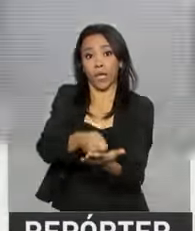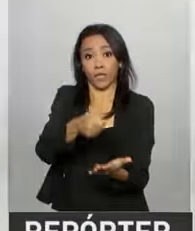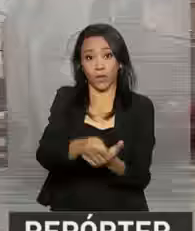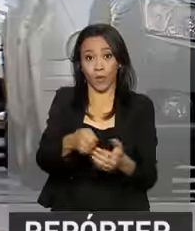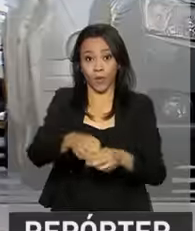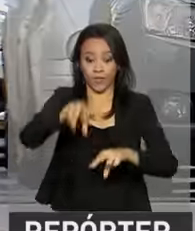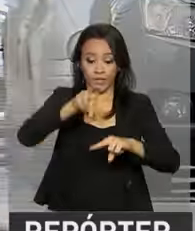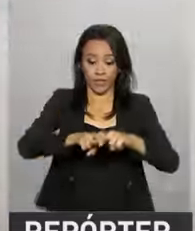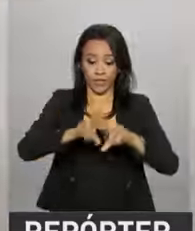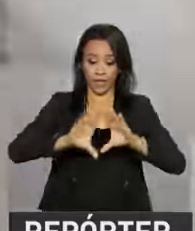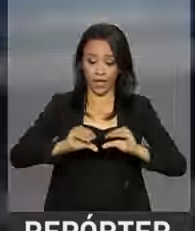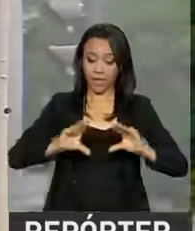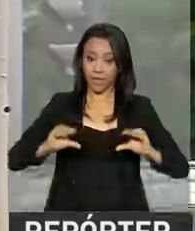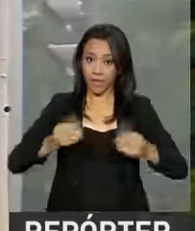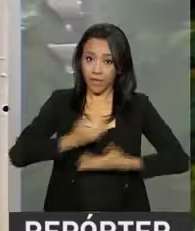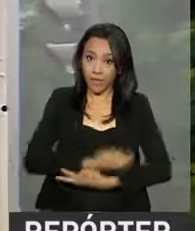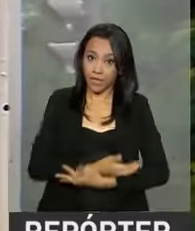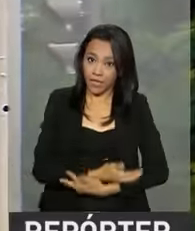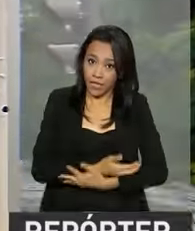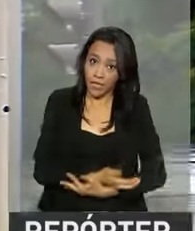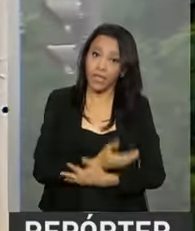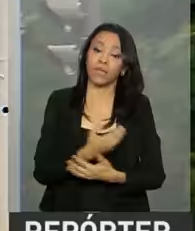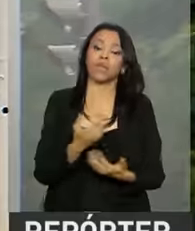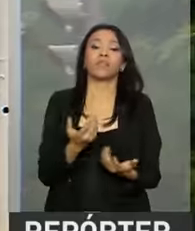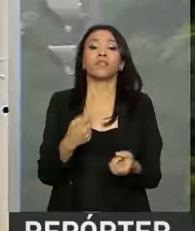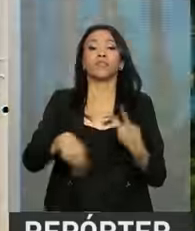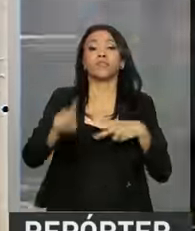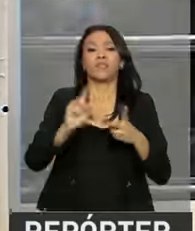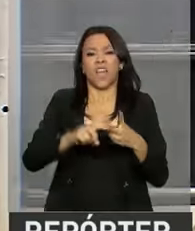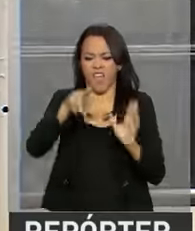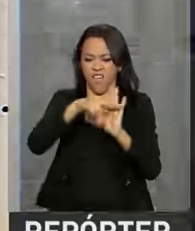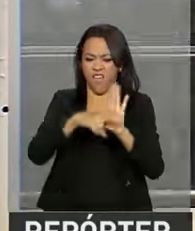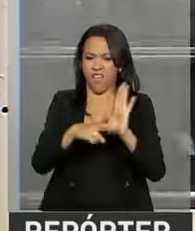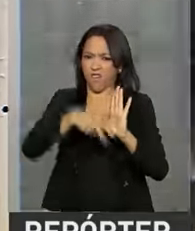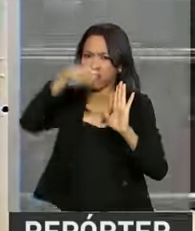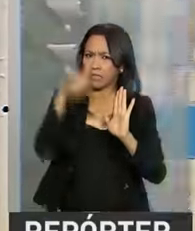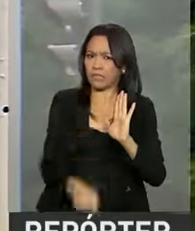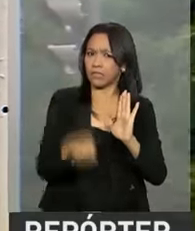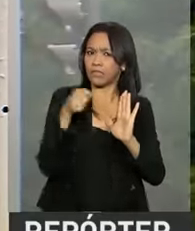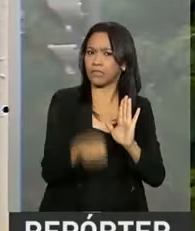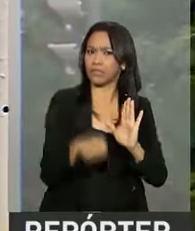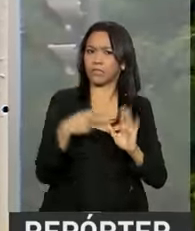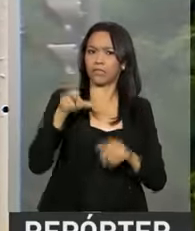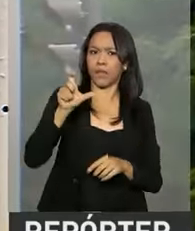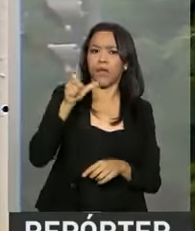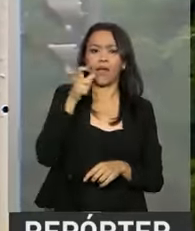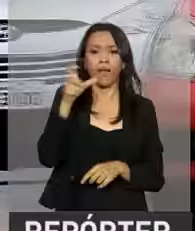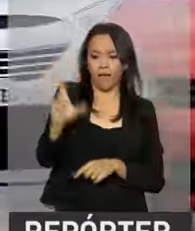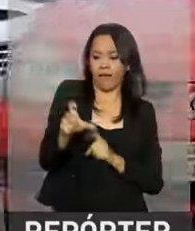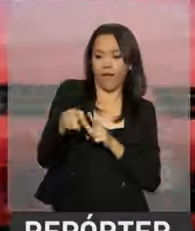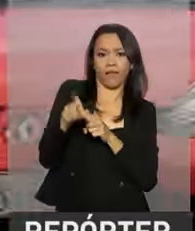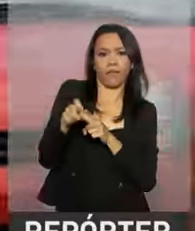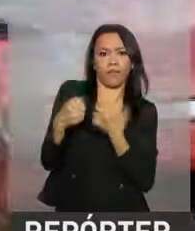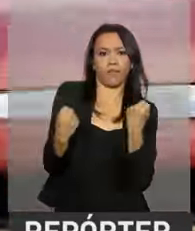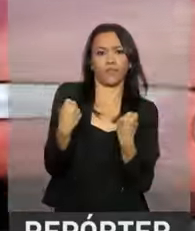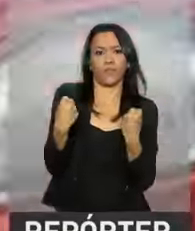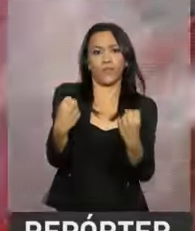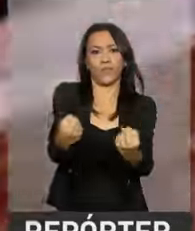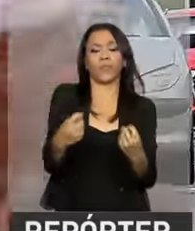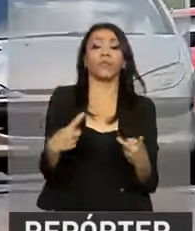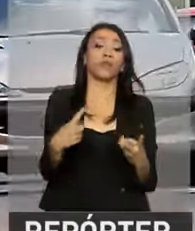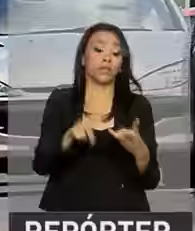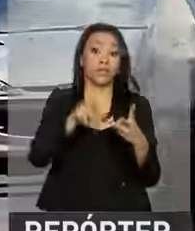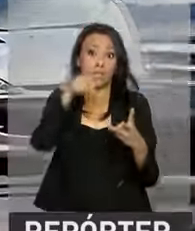para crianças nos veículos, regras mais exigentes para a emissão da Carteira Nacional de Habilitação e a aplicação de